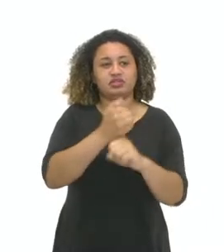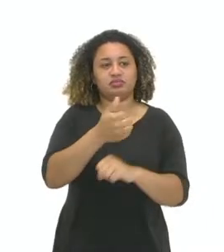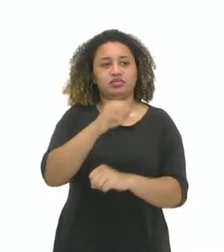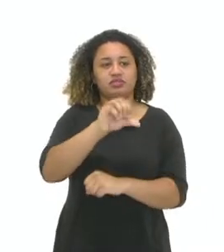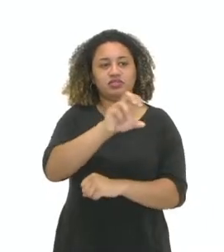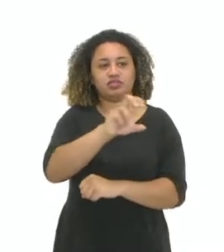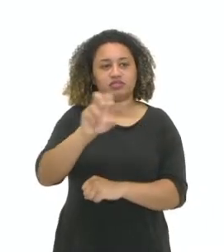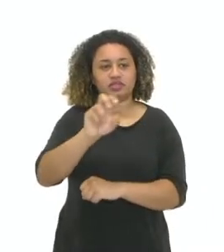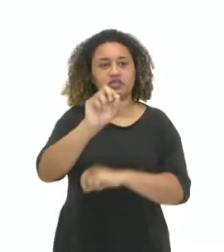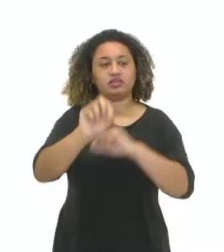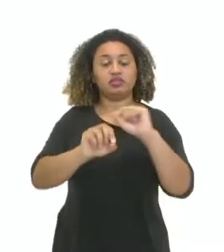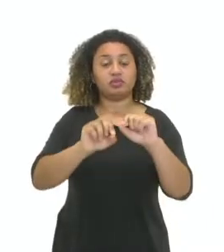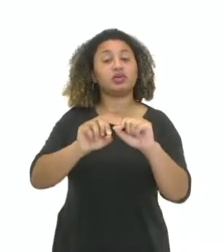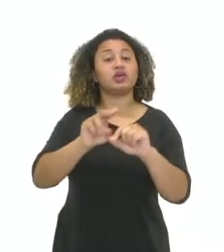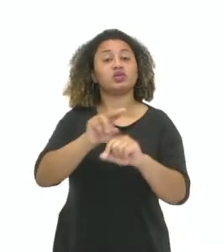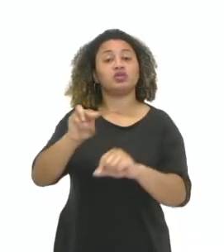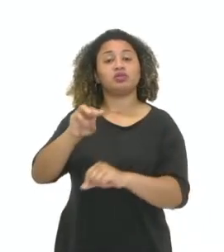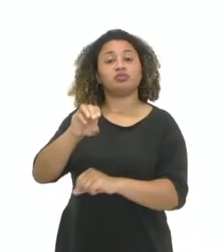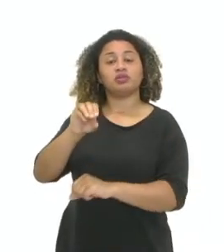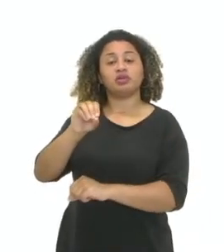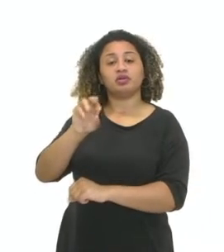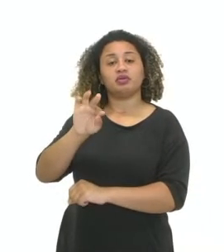Severina. Então, perceba